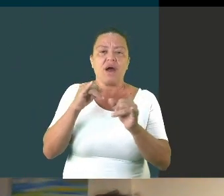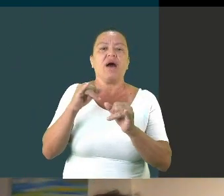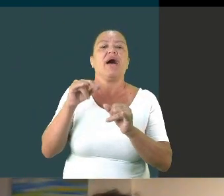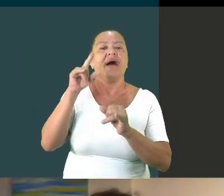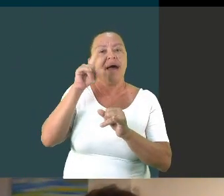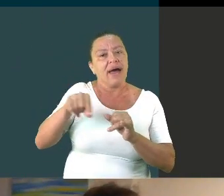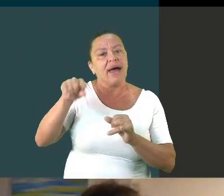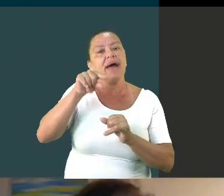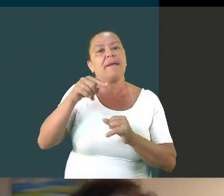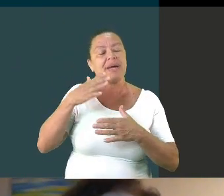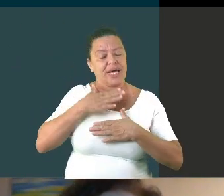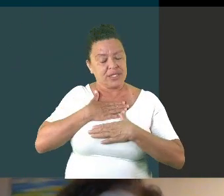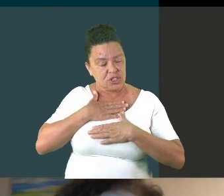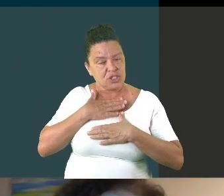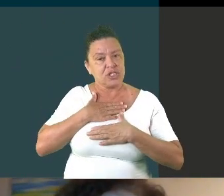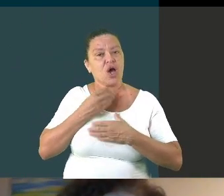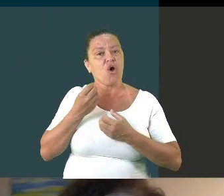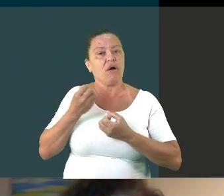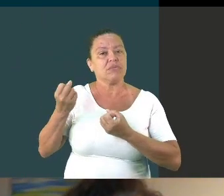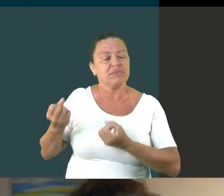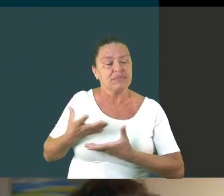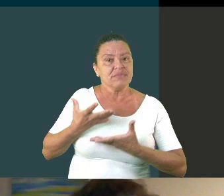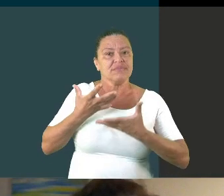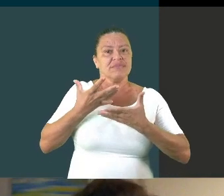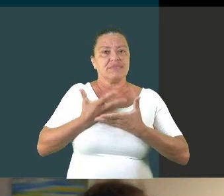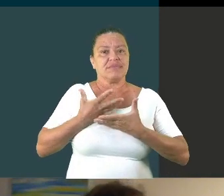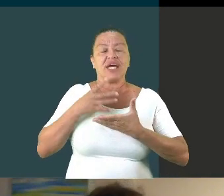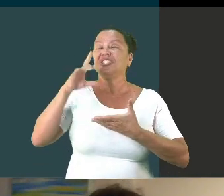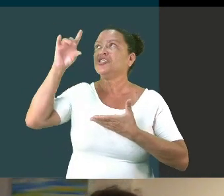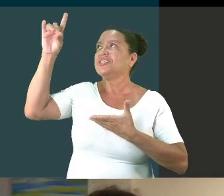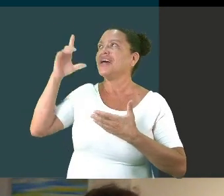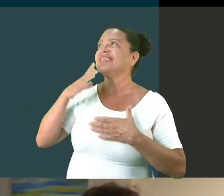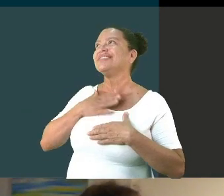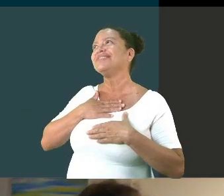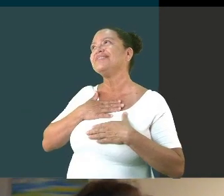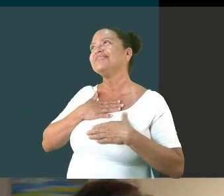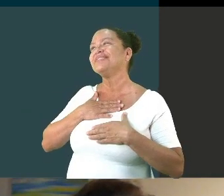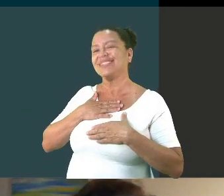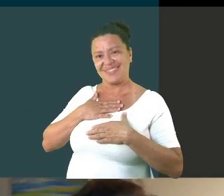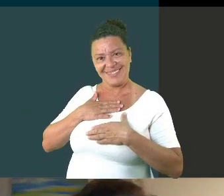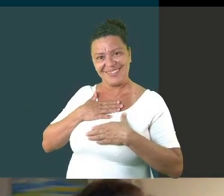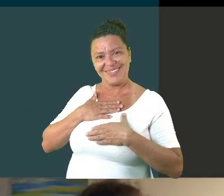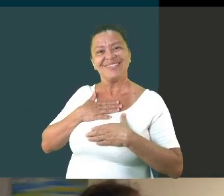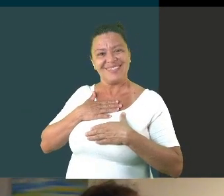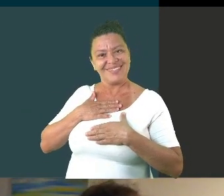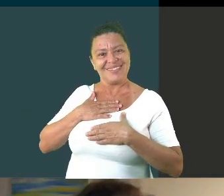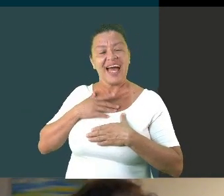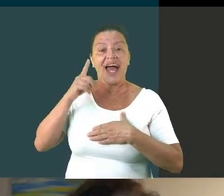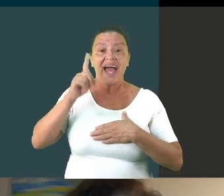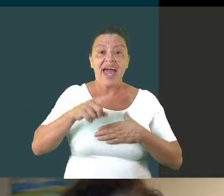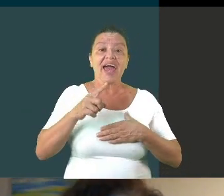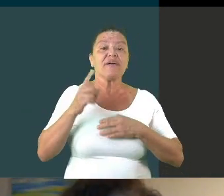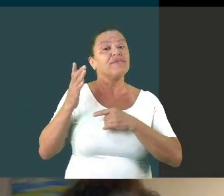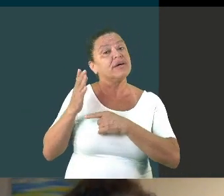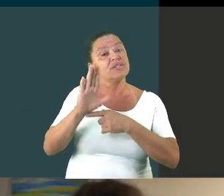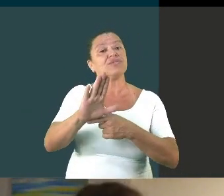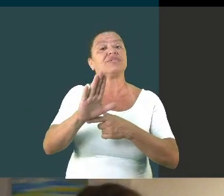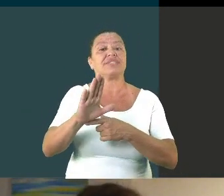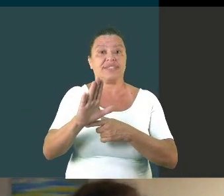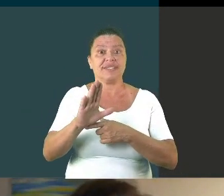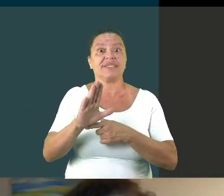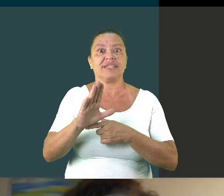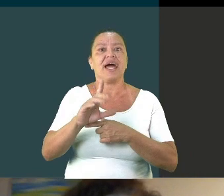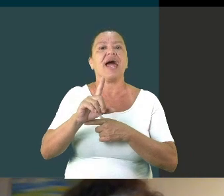ele vem para nós como uma manifestação divina. Ele vem para nós como algo que vai beneficiar,